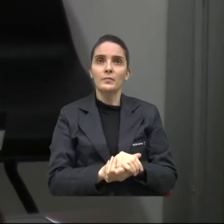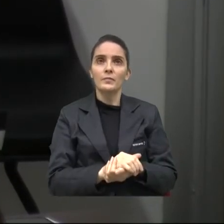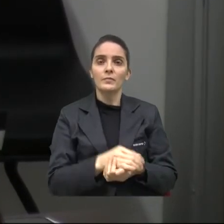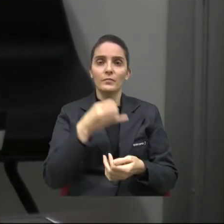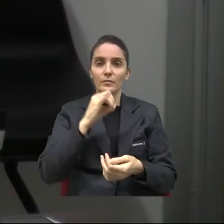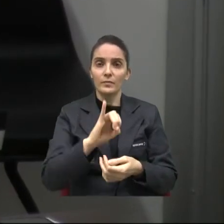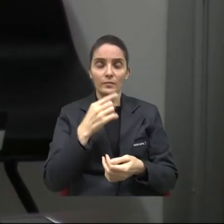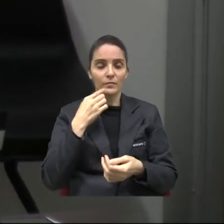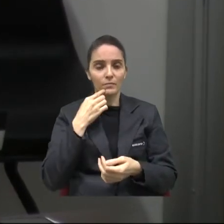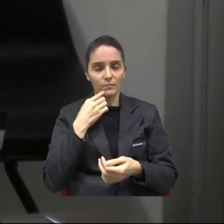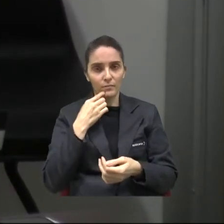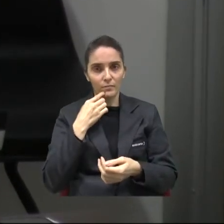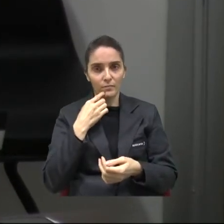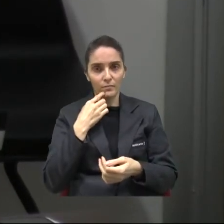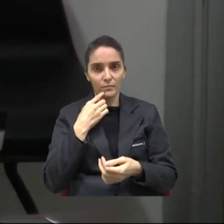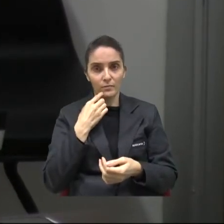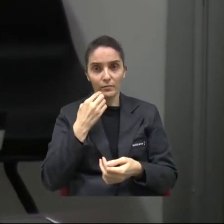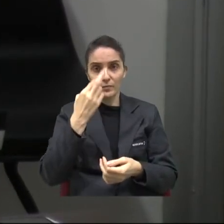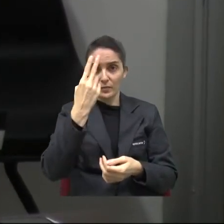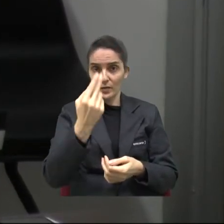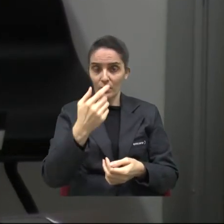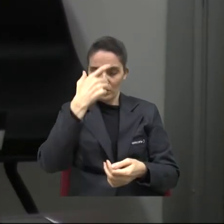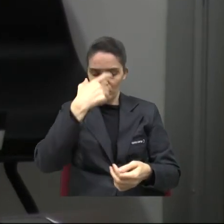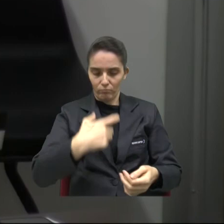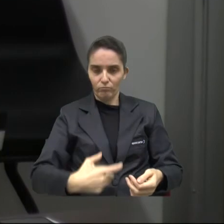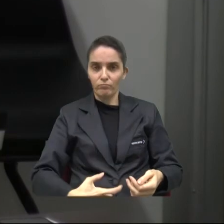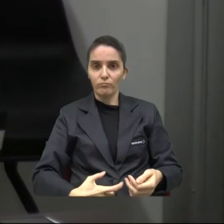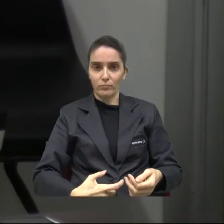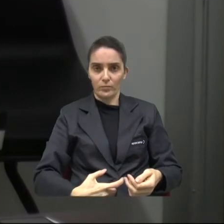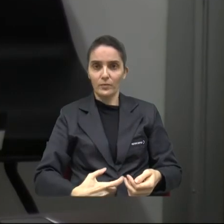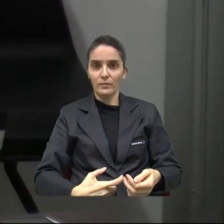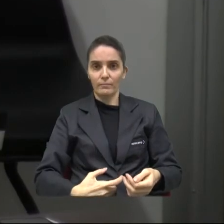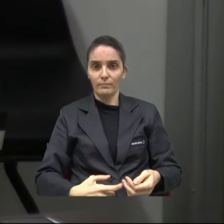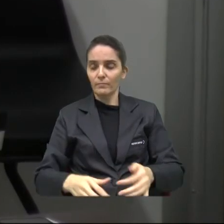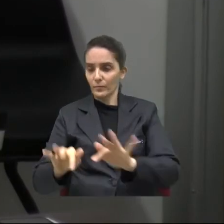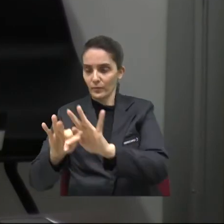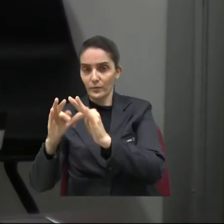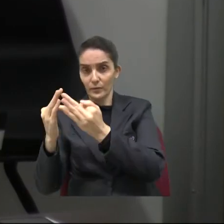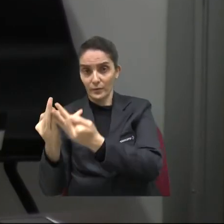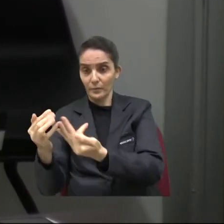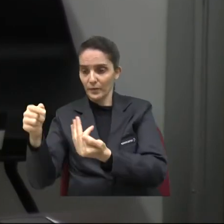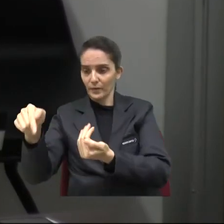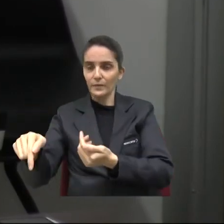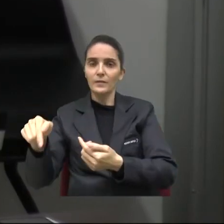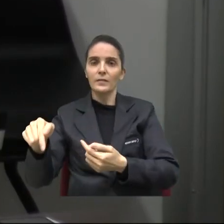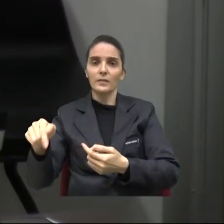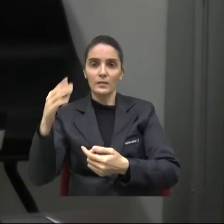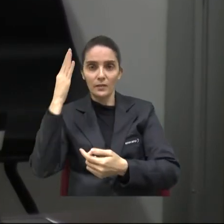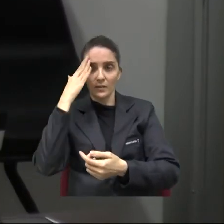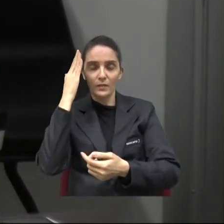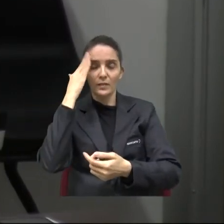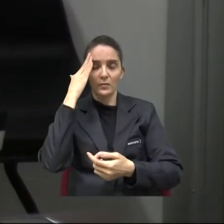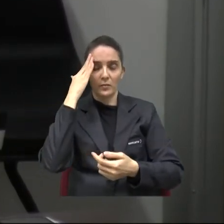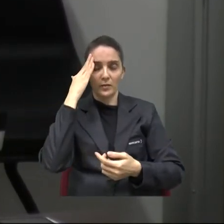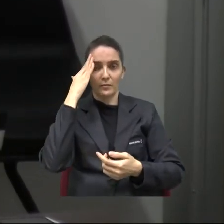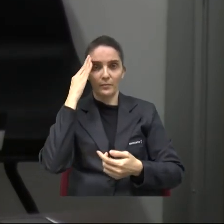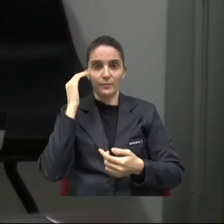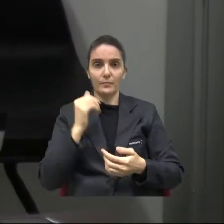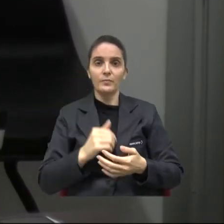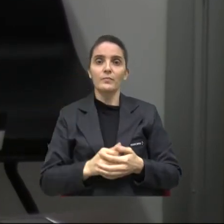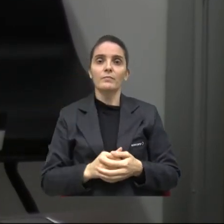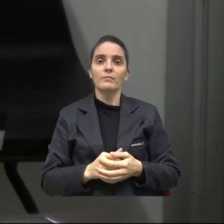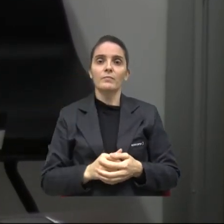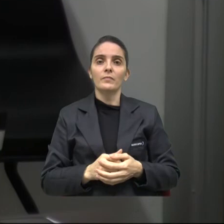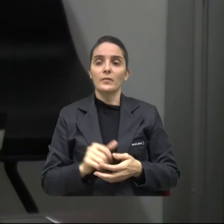sou o que eu sou, saiba a Cris, saiba a dona Marilena, os filhos, que tem parte do